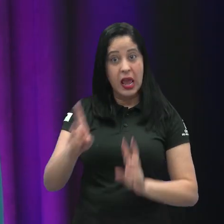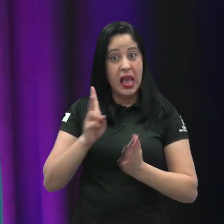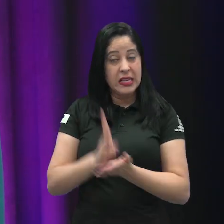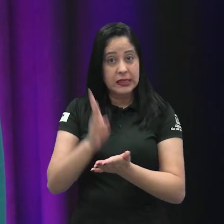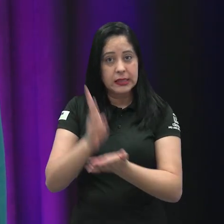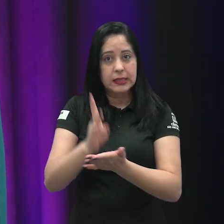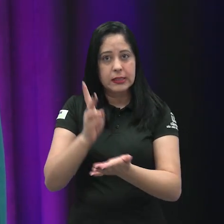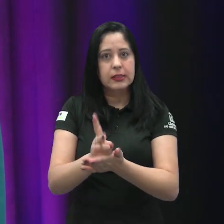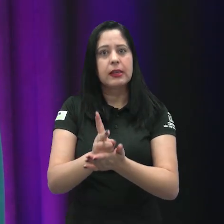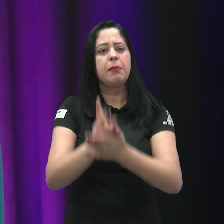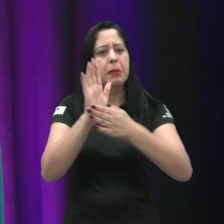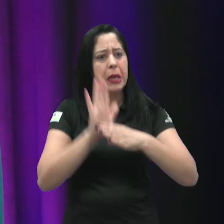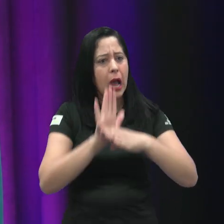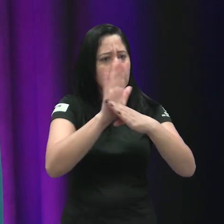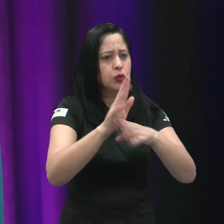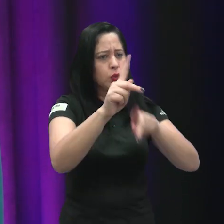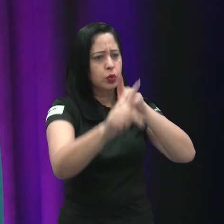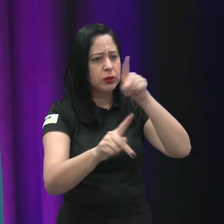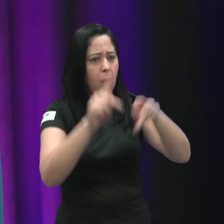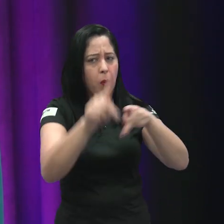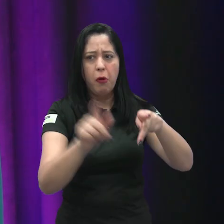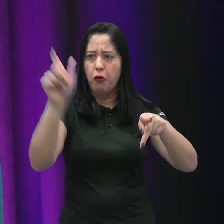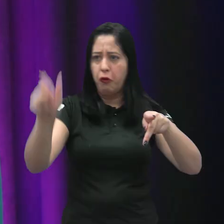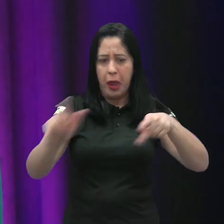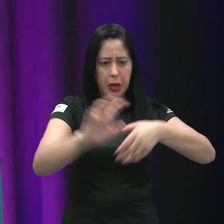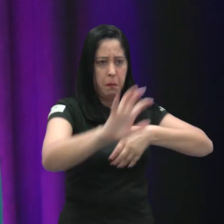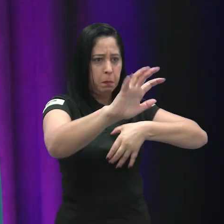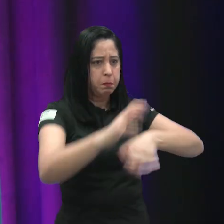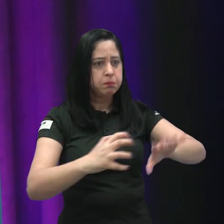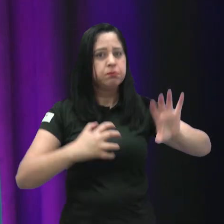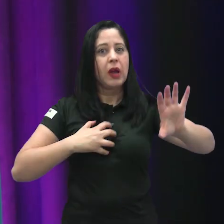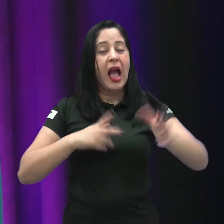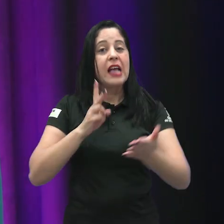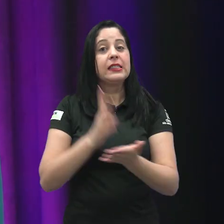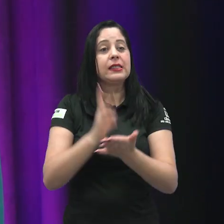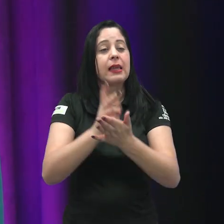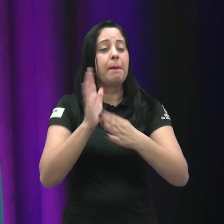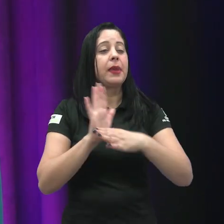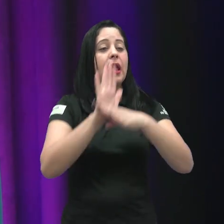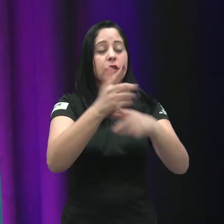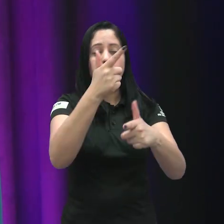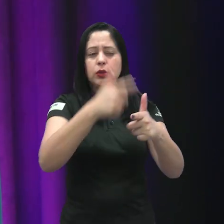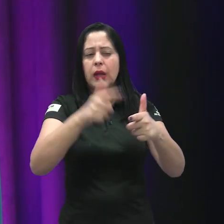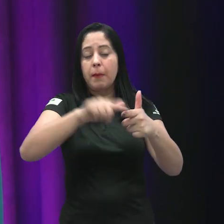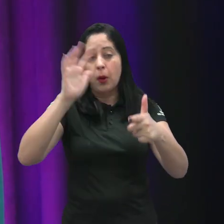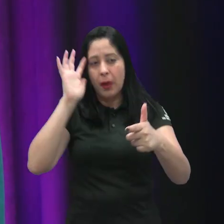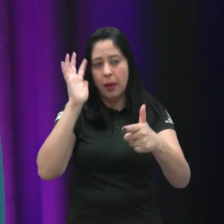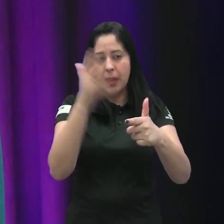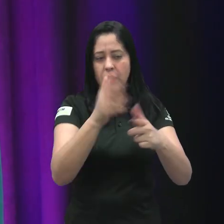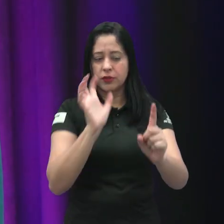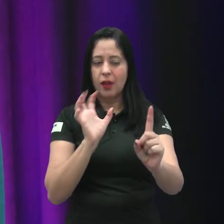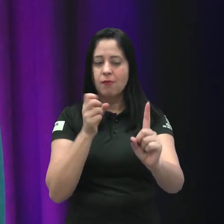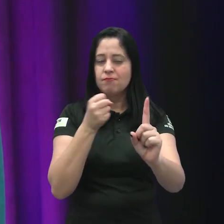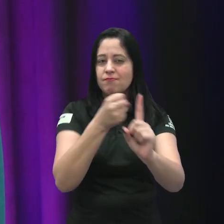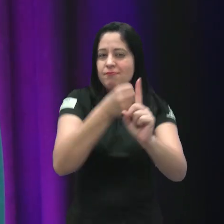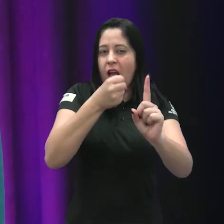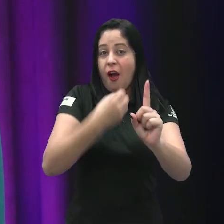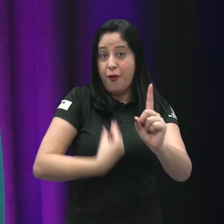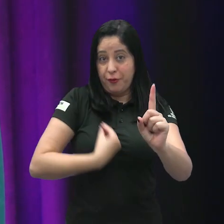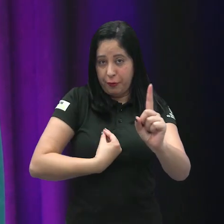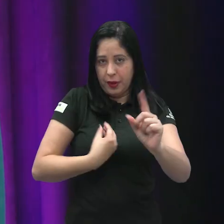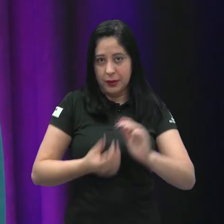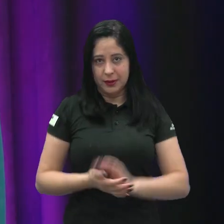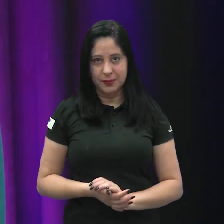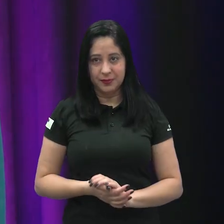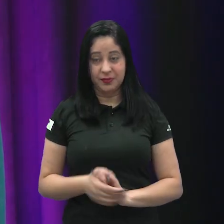as necessidades da população. O parlamentar se coloca no lugar do outro e busca soluções que impactam positivamente a vida